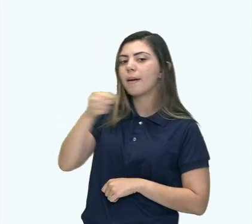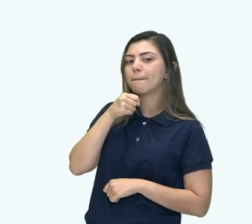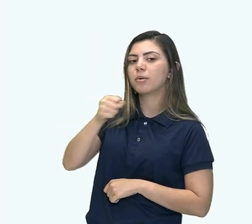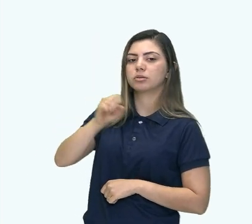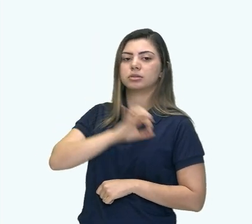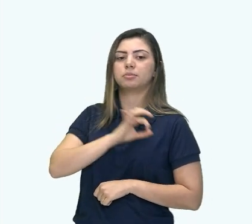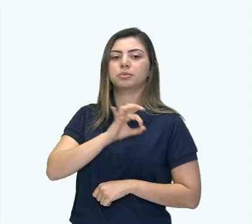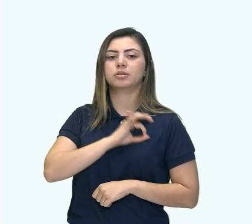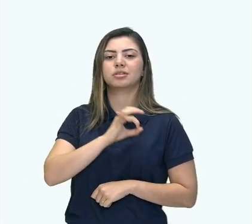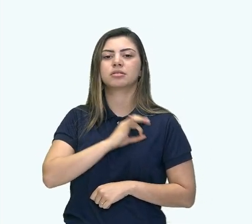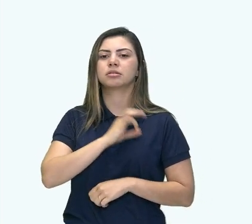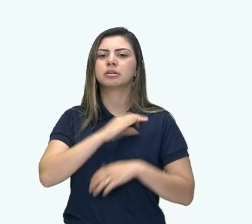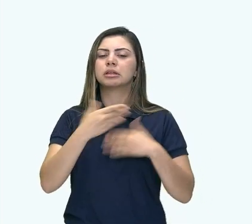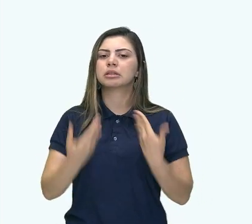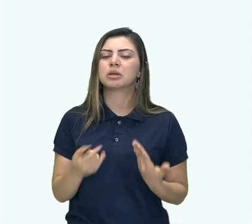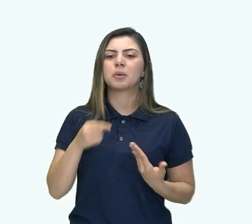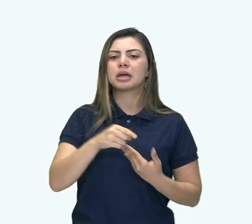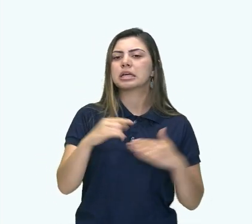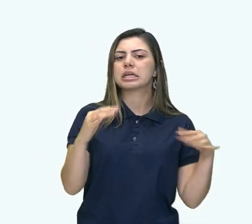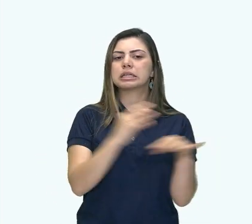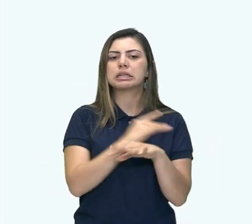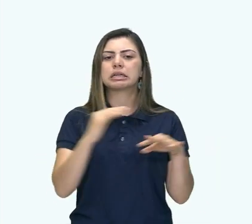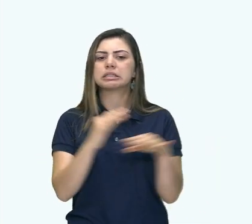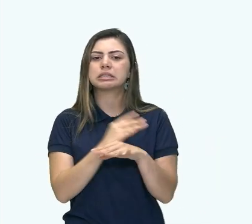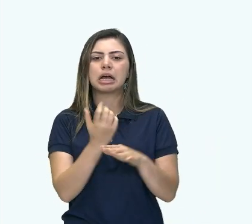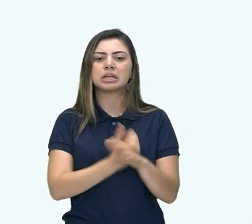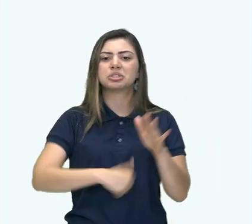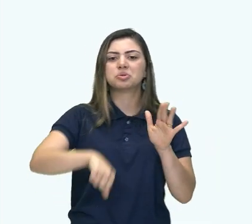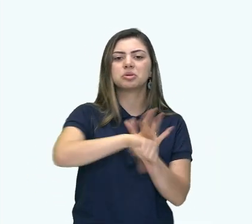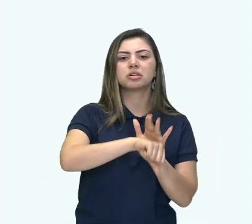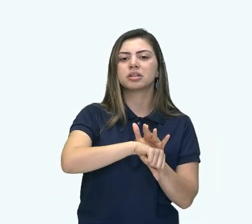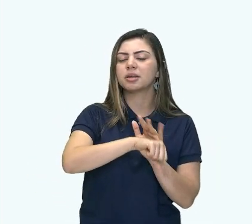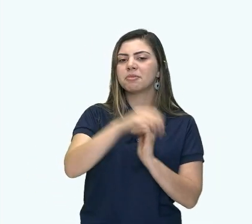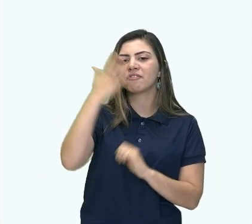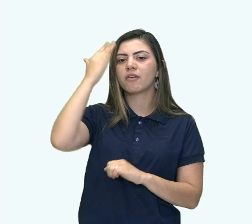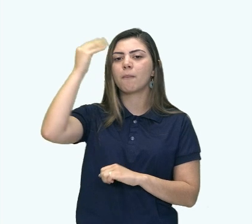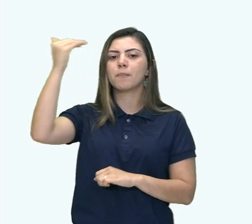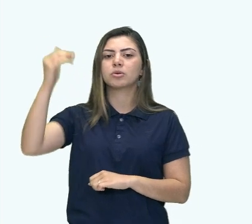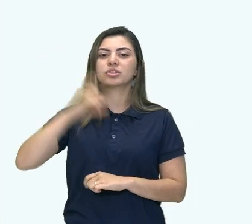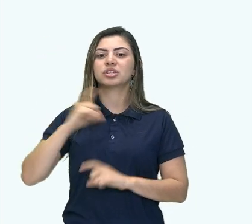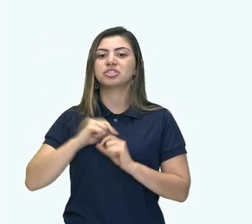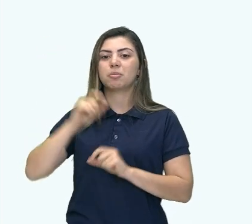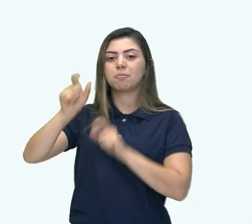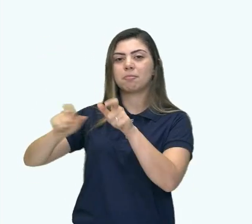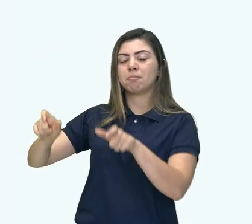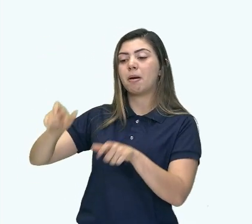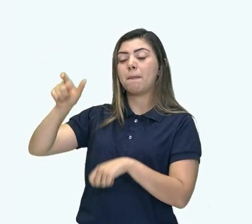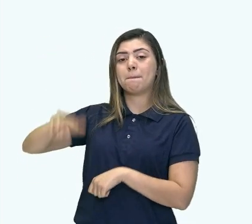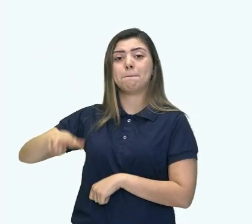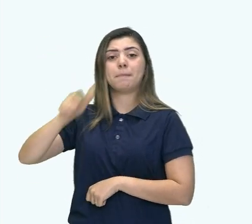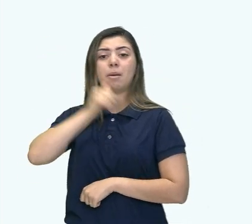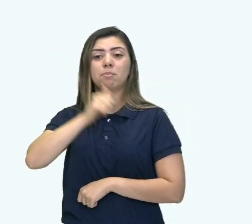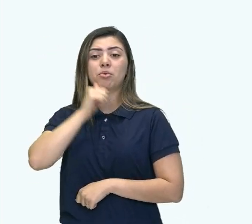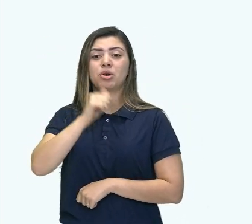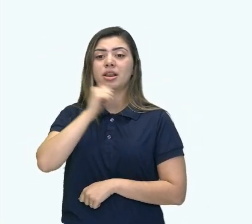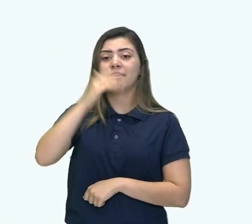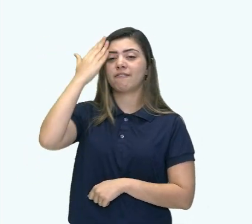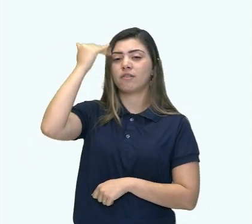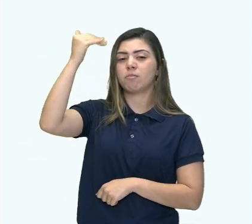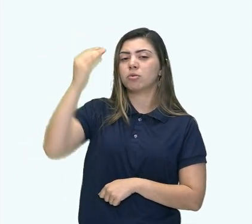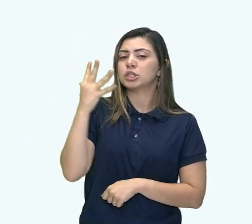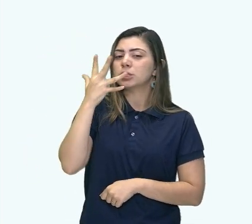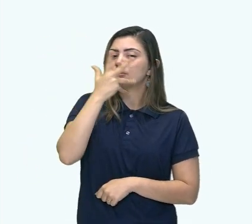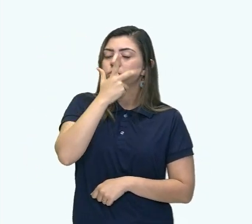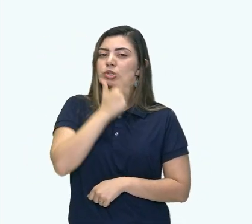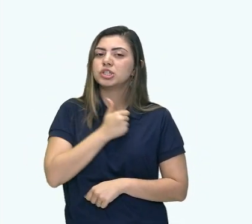muito tempo não acontecia na cidade um crime interessante envolvendo uma rica e linda jovem da sociedade, que é o que ganha os noticiários,